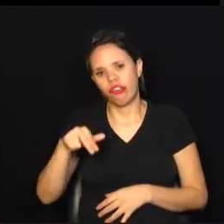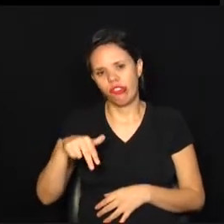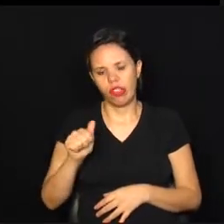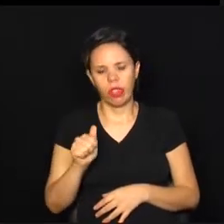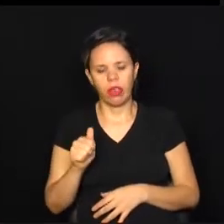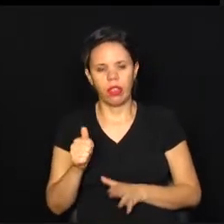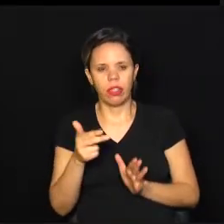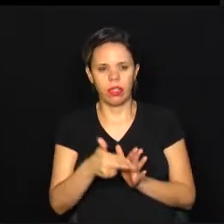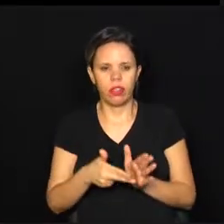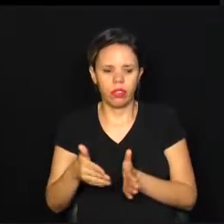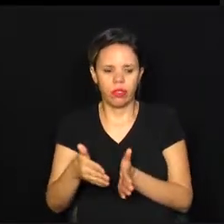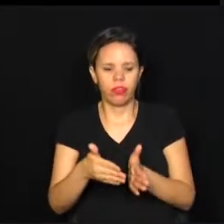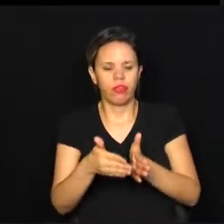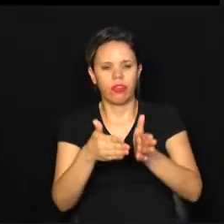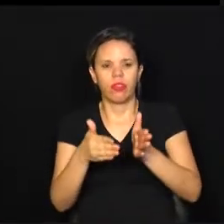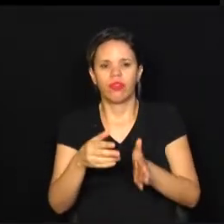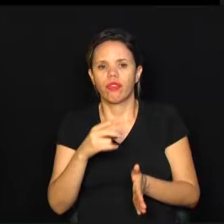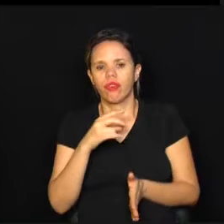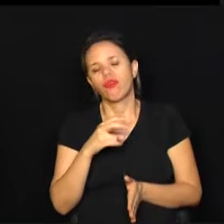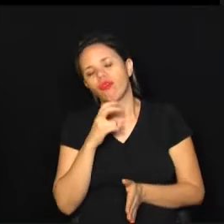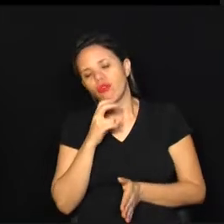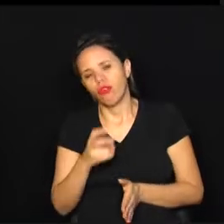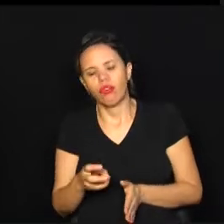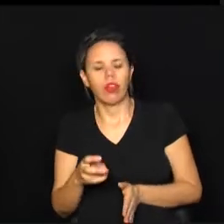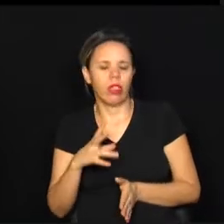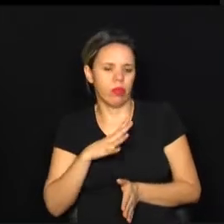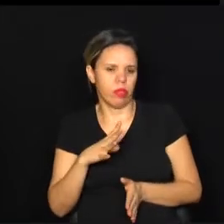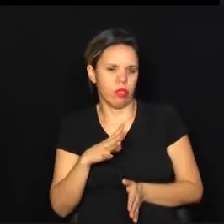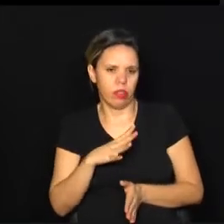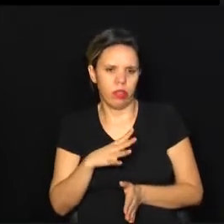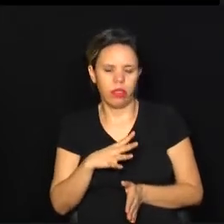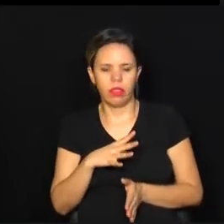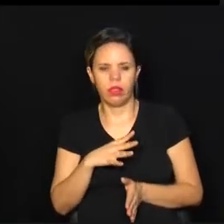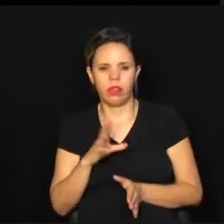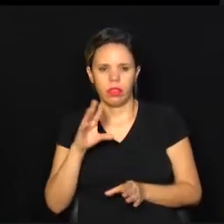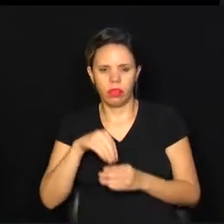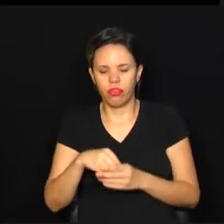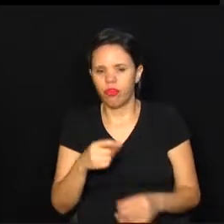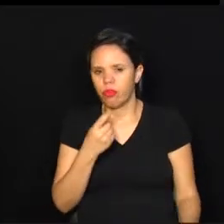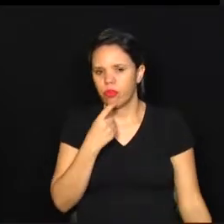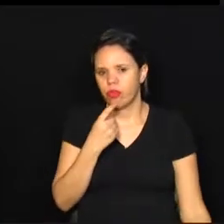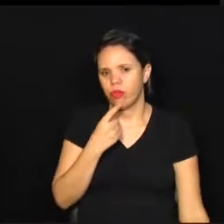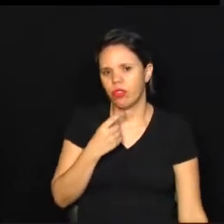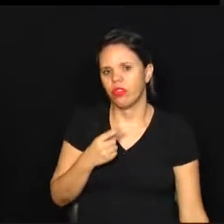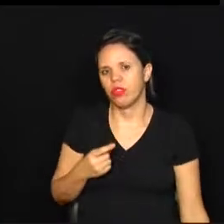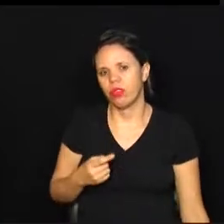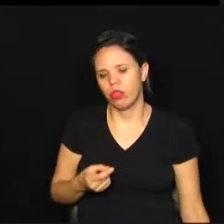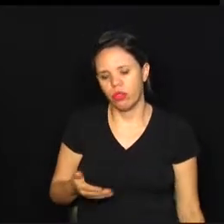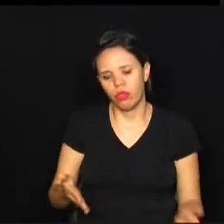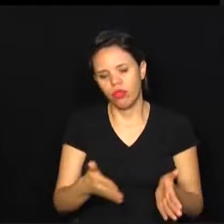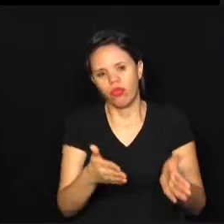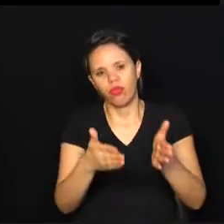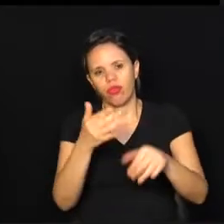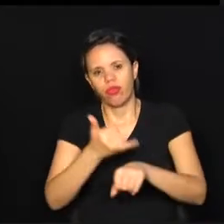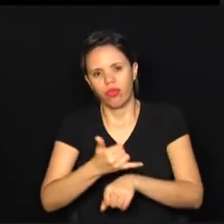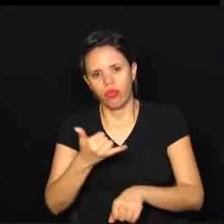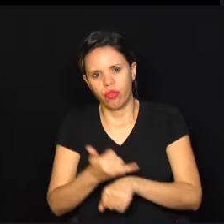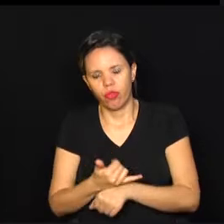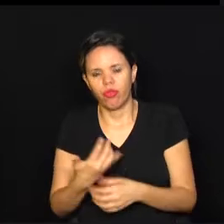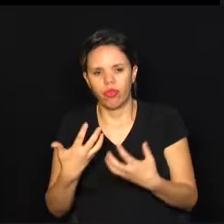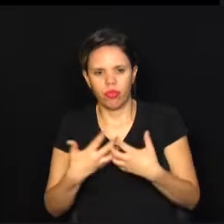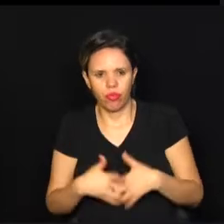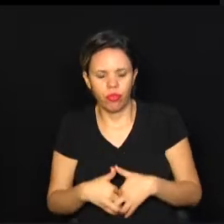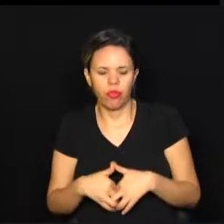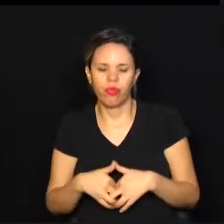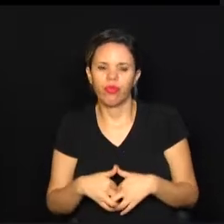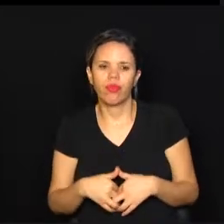de ferro da Sorocabana, a estrada de ferro, que hoje em funcionamento também para